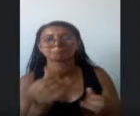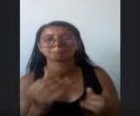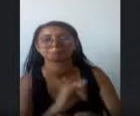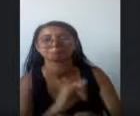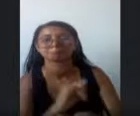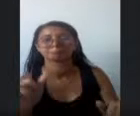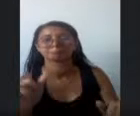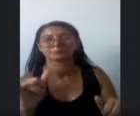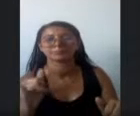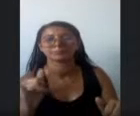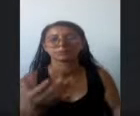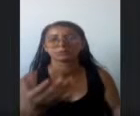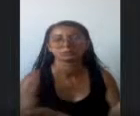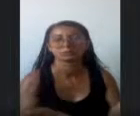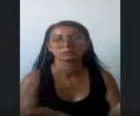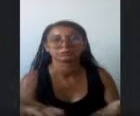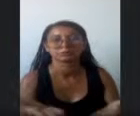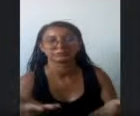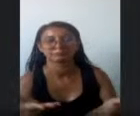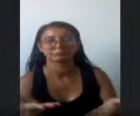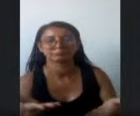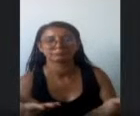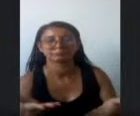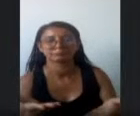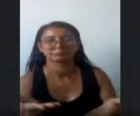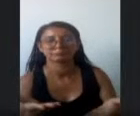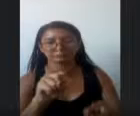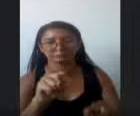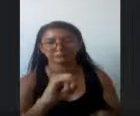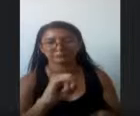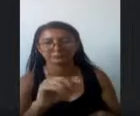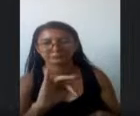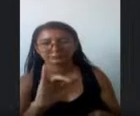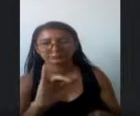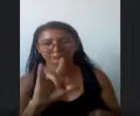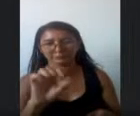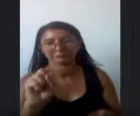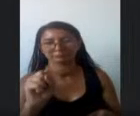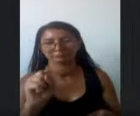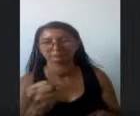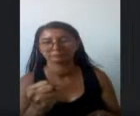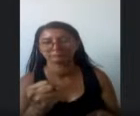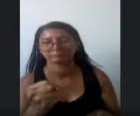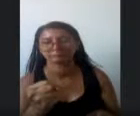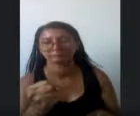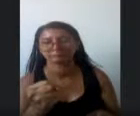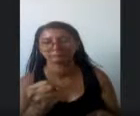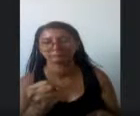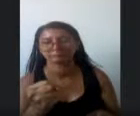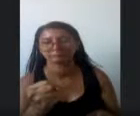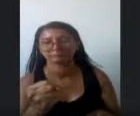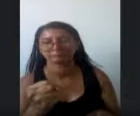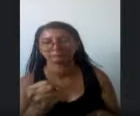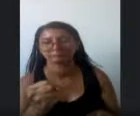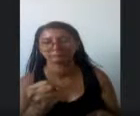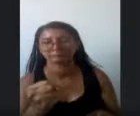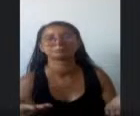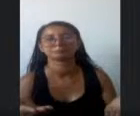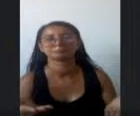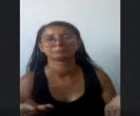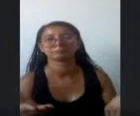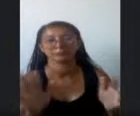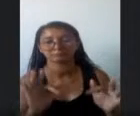aí, é claro, a sífilis como nosso tema motivador dessa tarde aí de produção. Saudar, então, gente, para